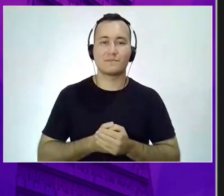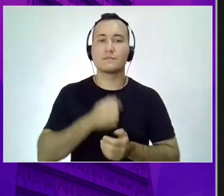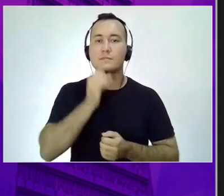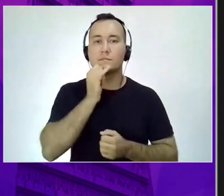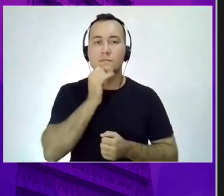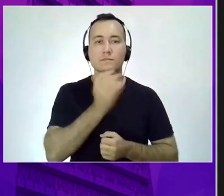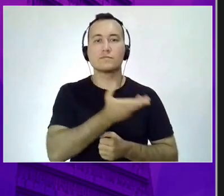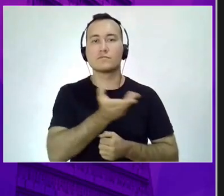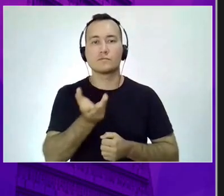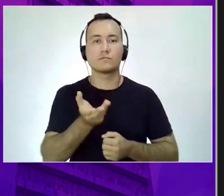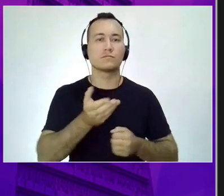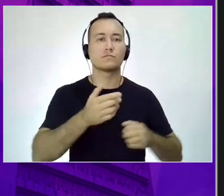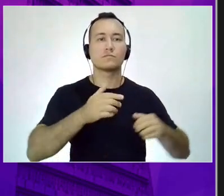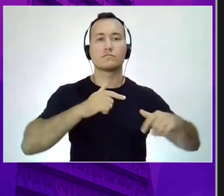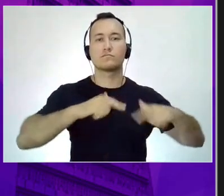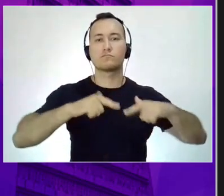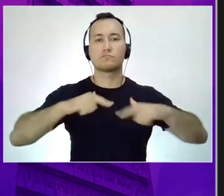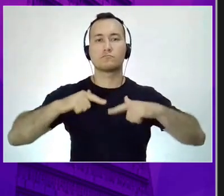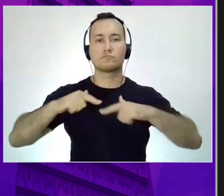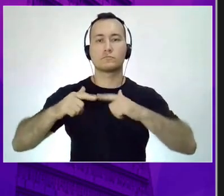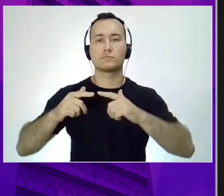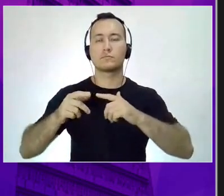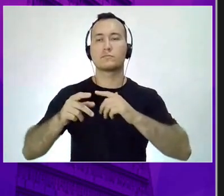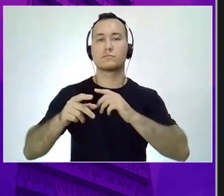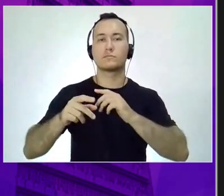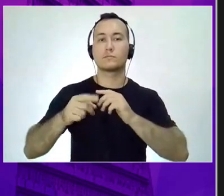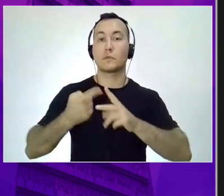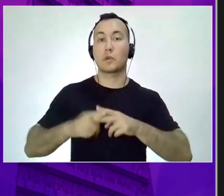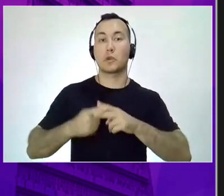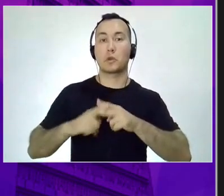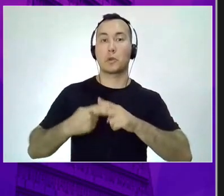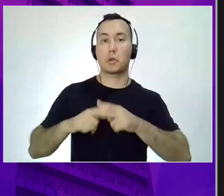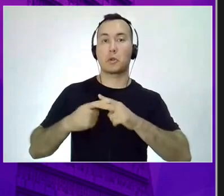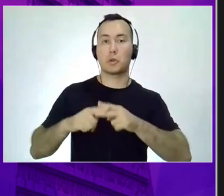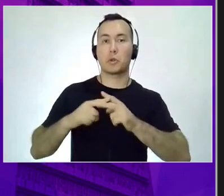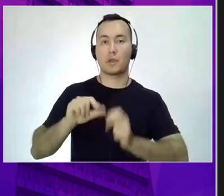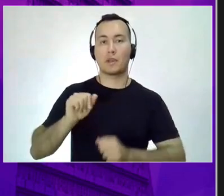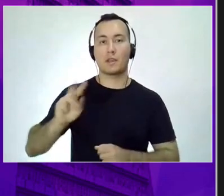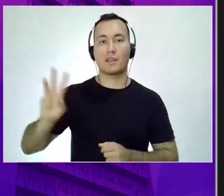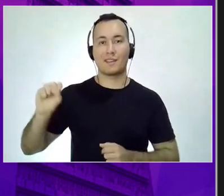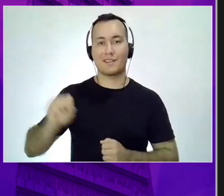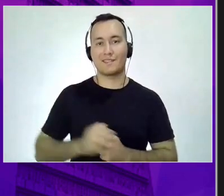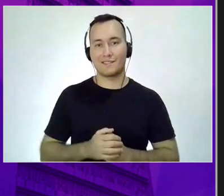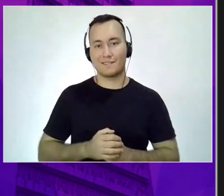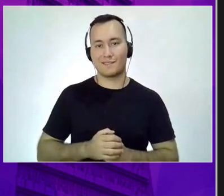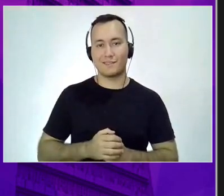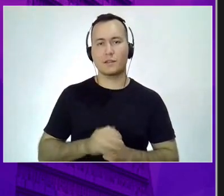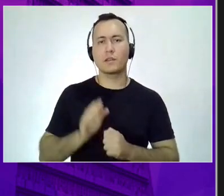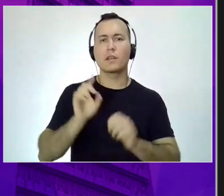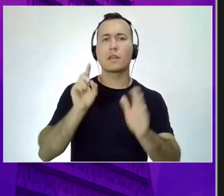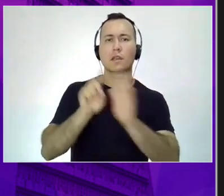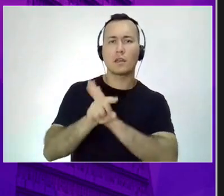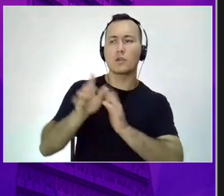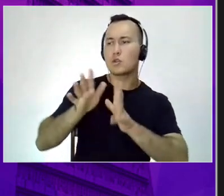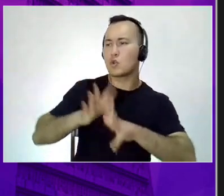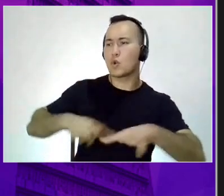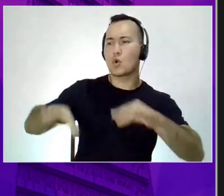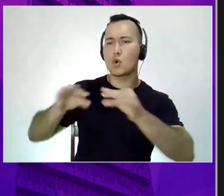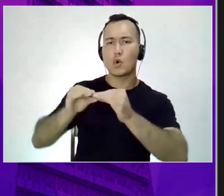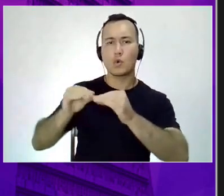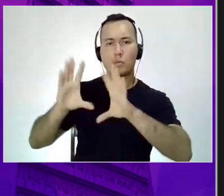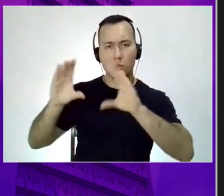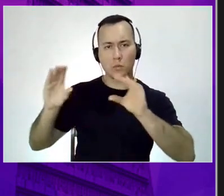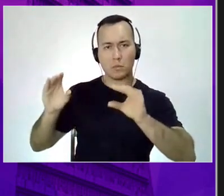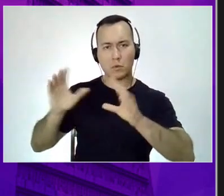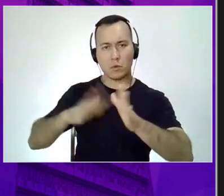eu responder aquelas perguntas, eu preciso usar todos esses serviços aqui que estão nessa arquitetura? Não. Tá? É uma arquitetura que a gente chama de